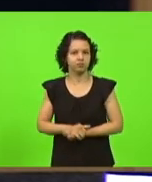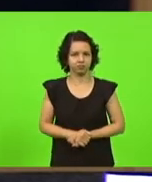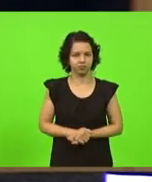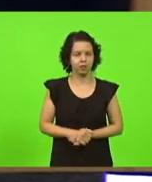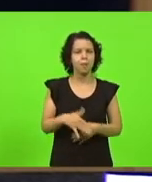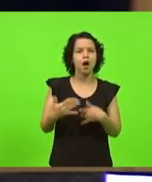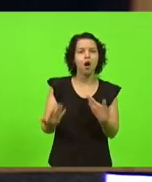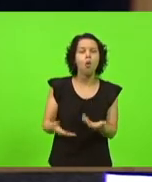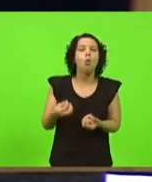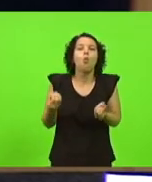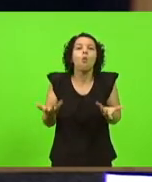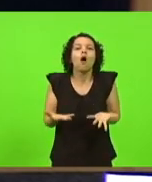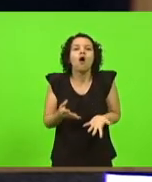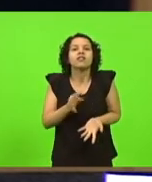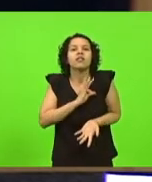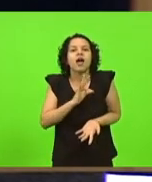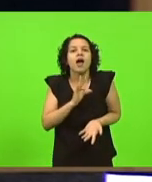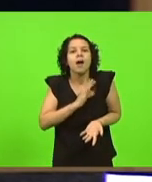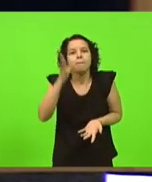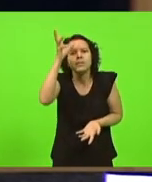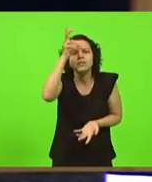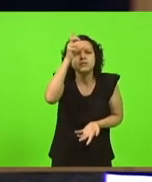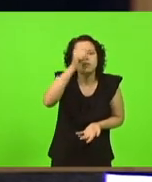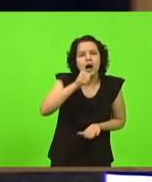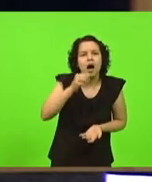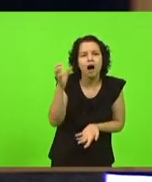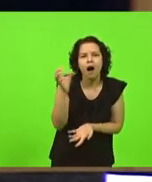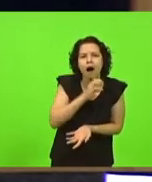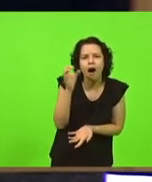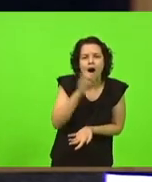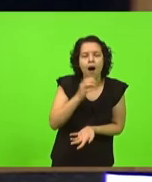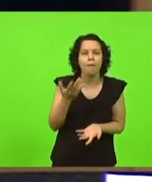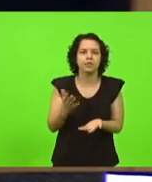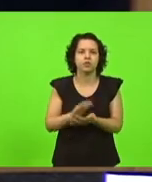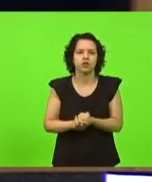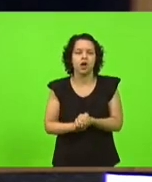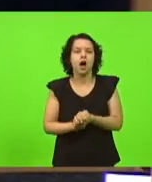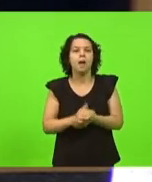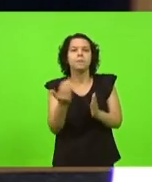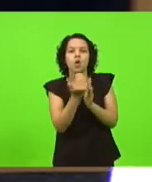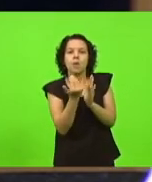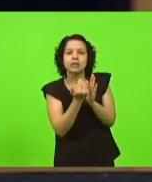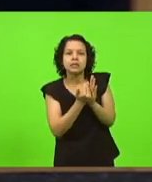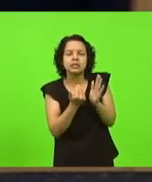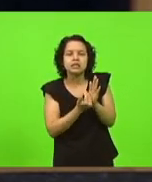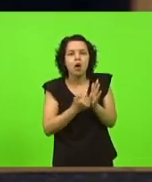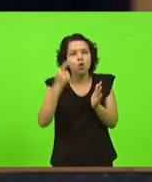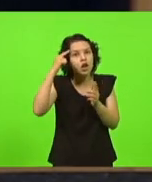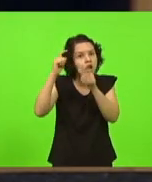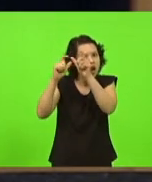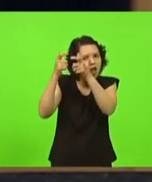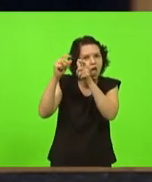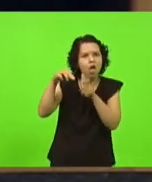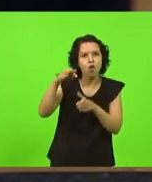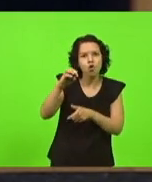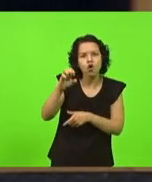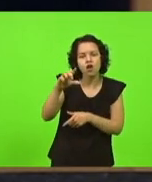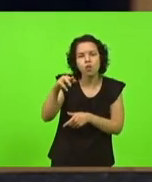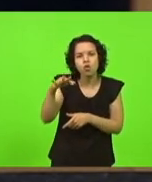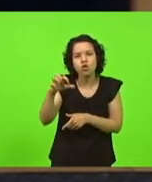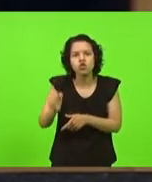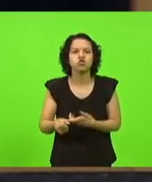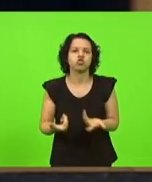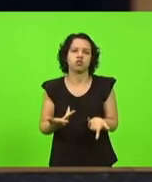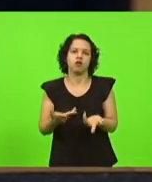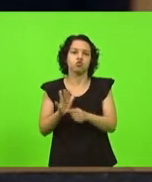técnicas de aprendizado acelerado, quais são as técnicas da programação neurolinguística para poder fazer o aluno ter mais gosto pela sala de aula,